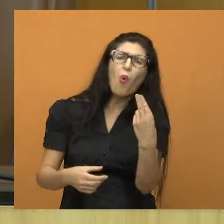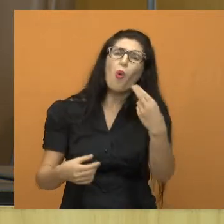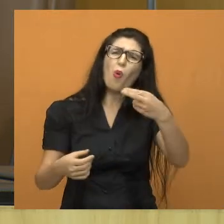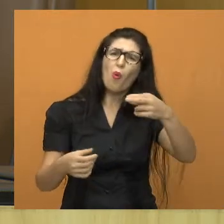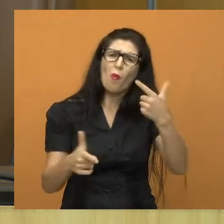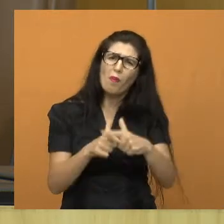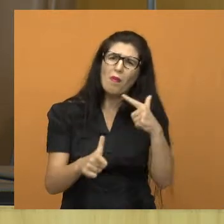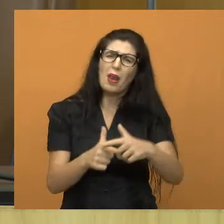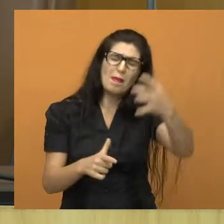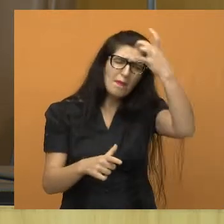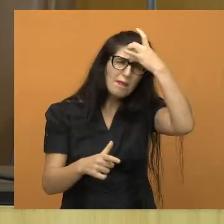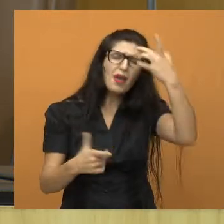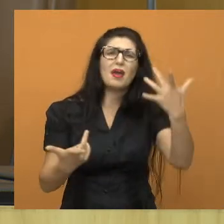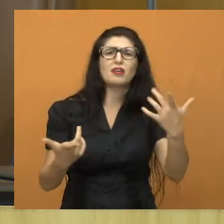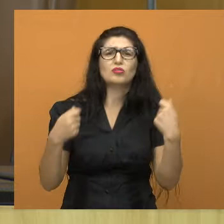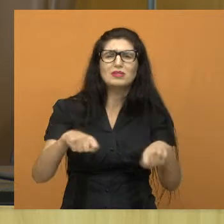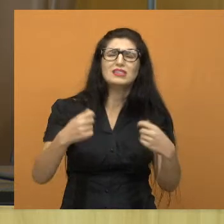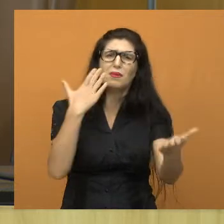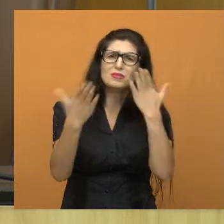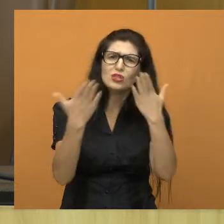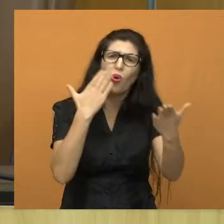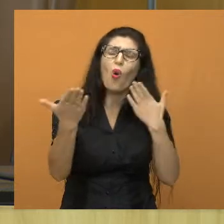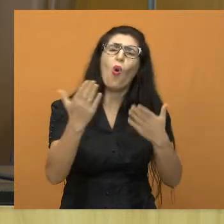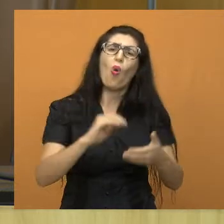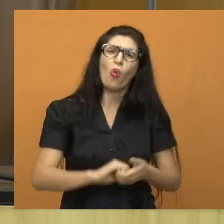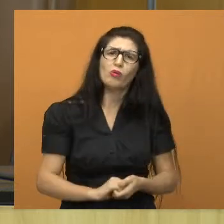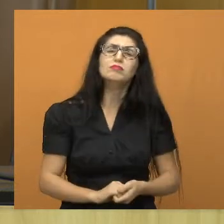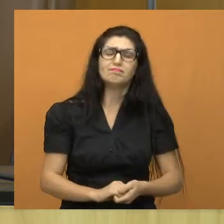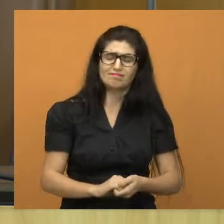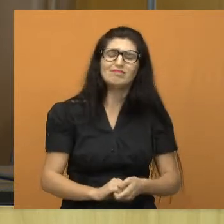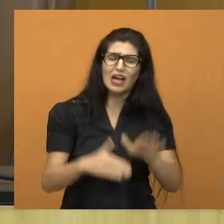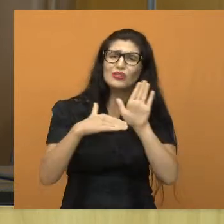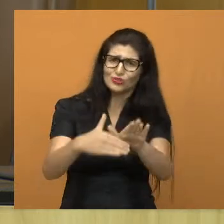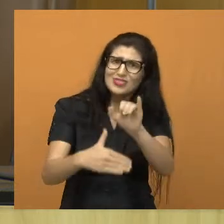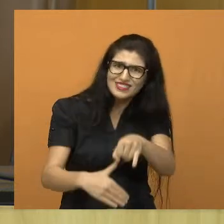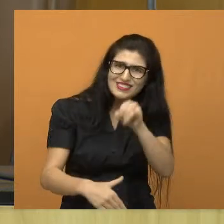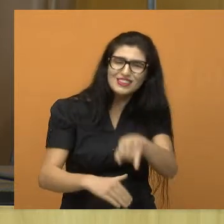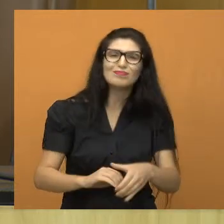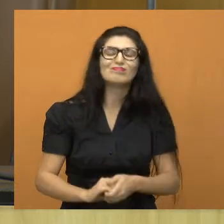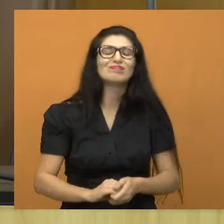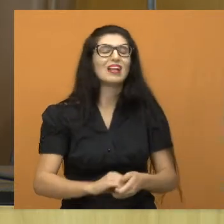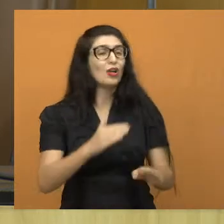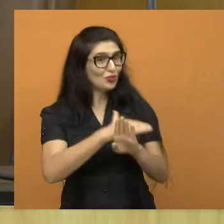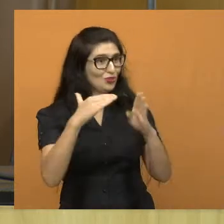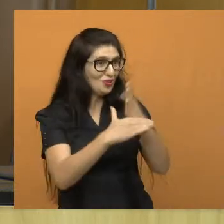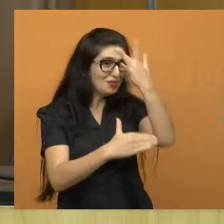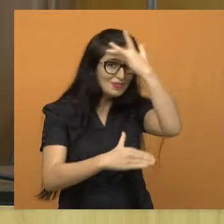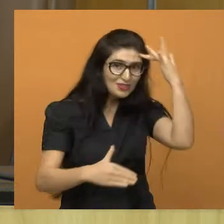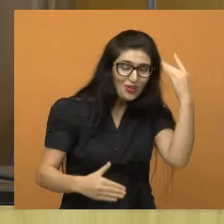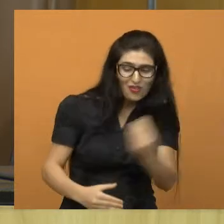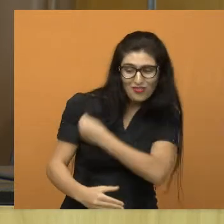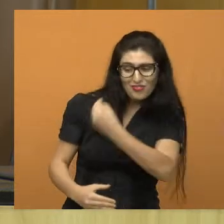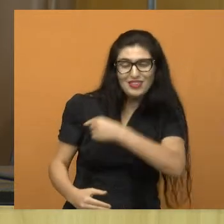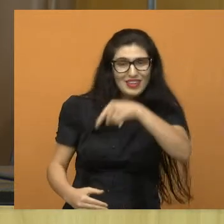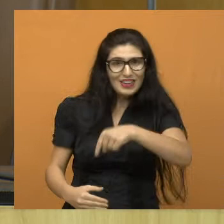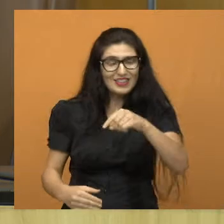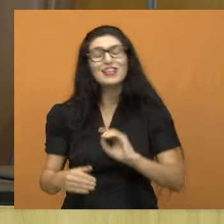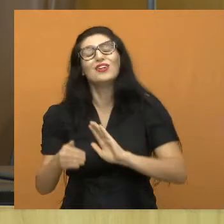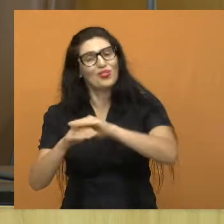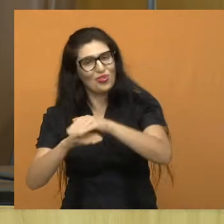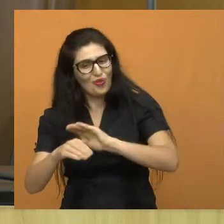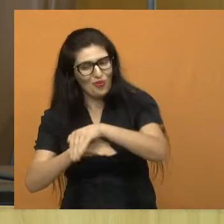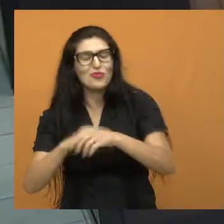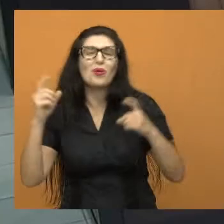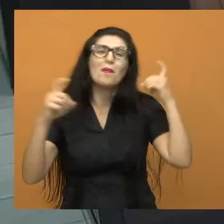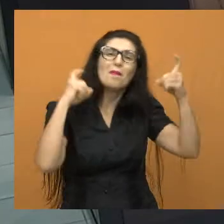Assistência Social. Nesse momento, eu parabenizo também a todos os presentes que estão aqui nessa noite, porque estão